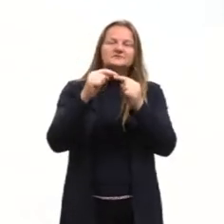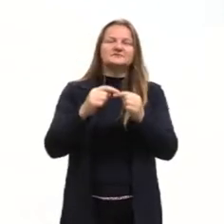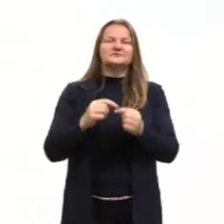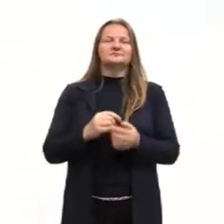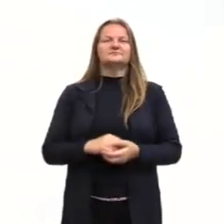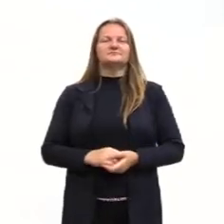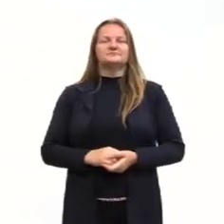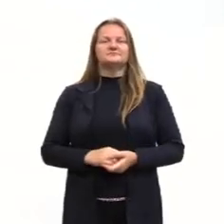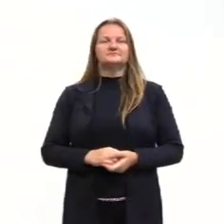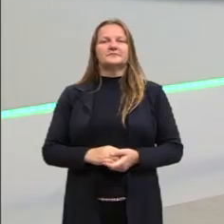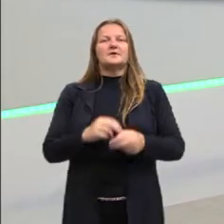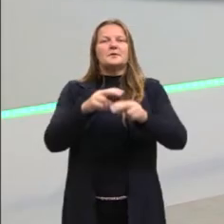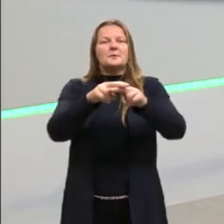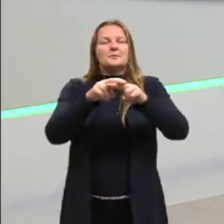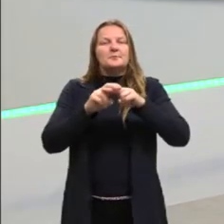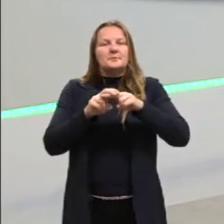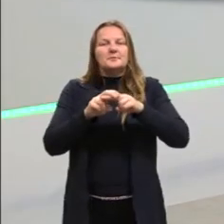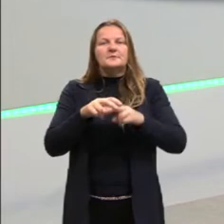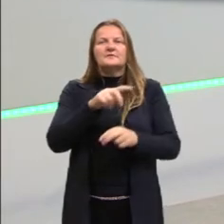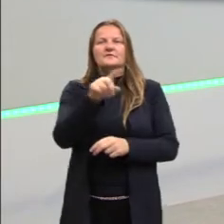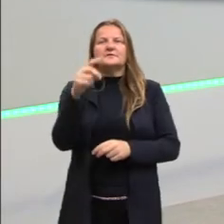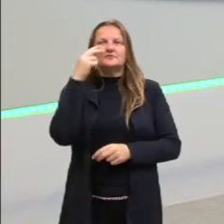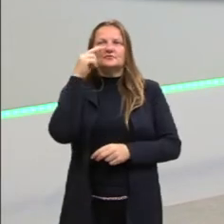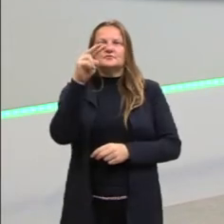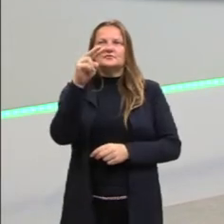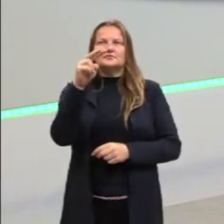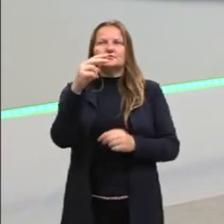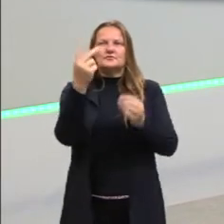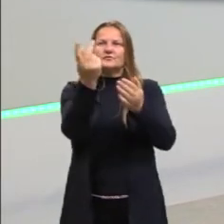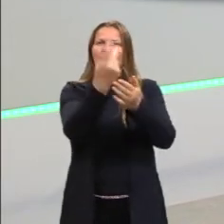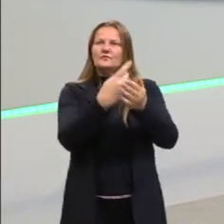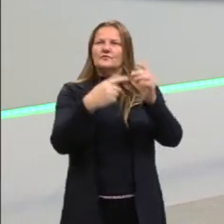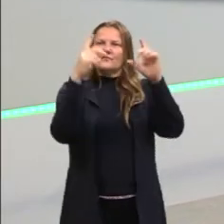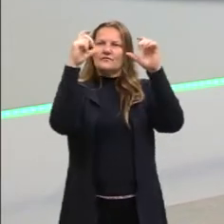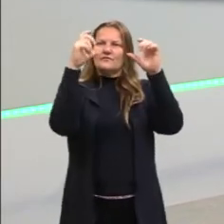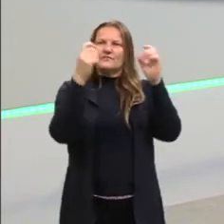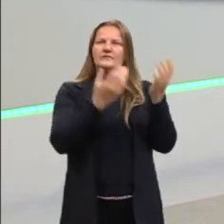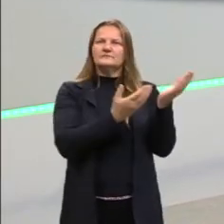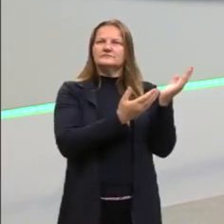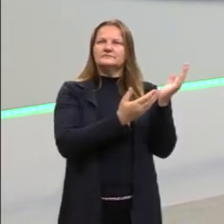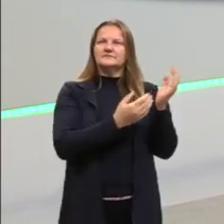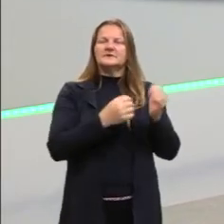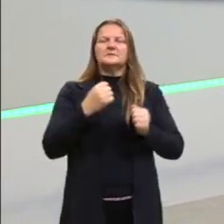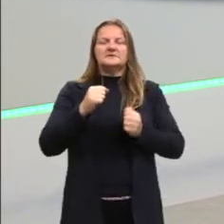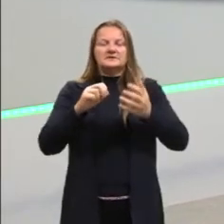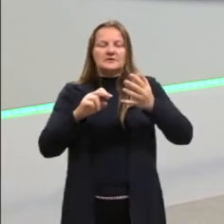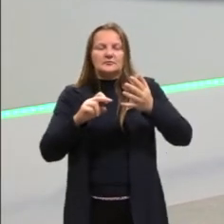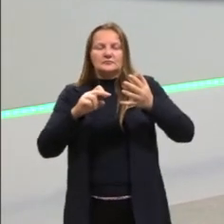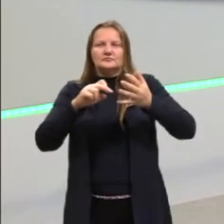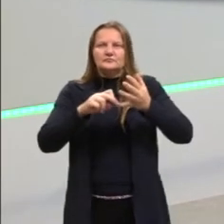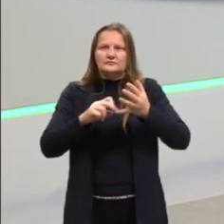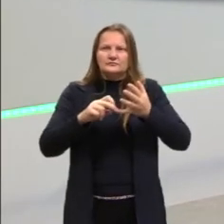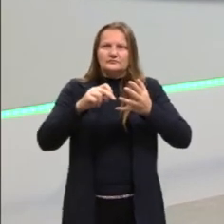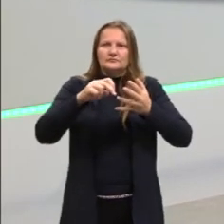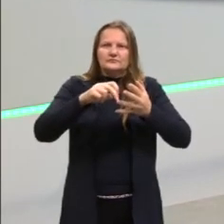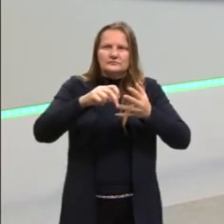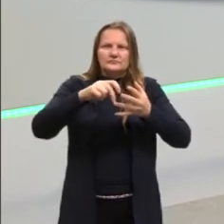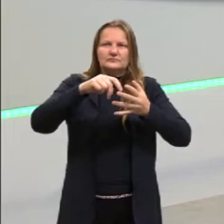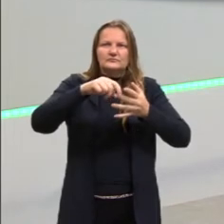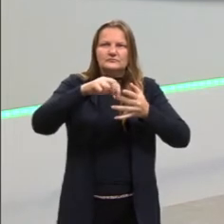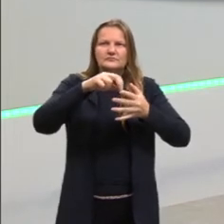vocês. E para isso, como vocês enxergam aí na imagem, vocês precisam, né, das ferramentas. A imagem ali, ela tem,